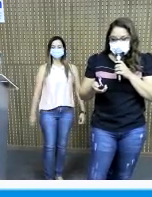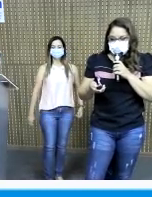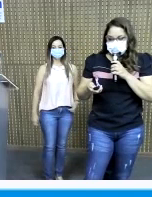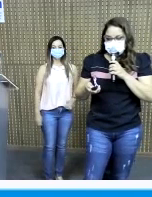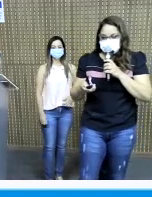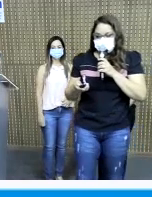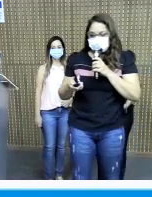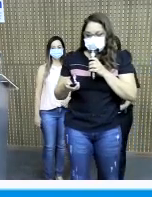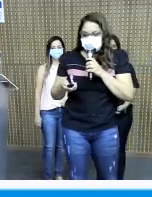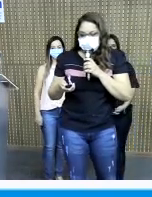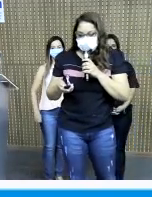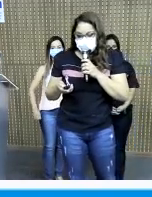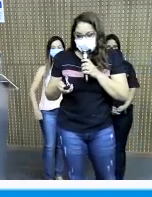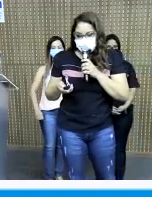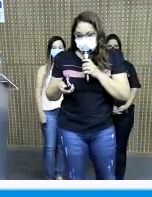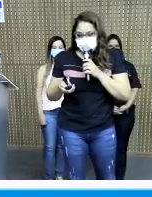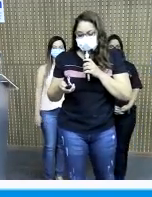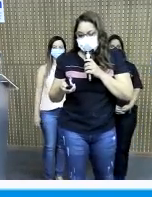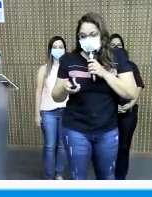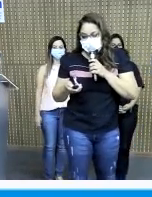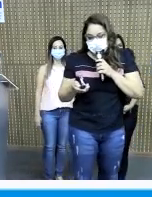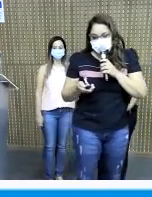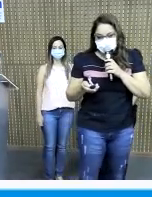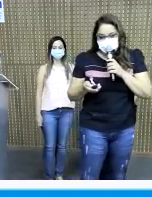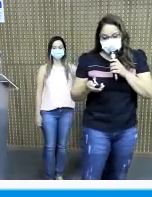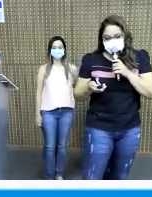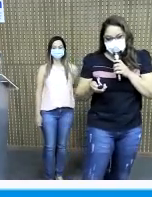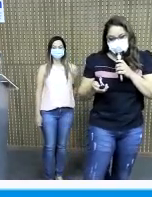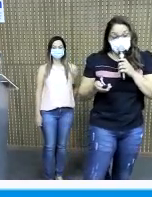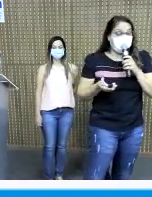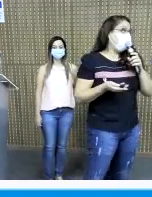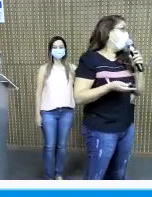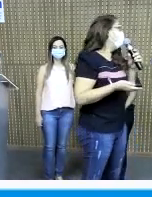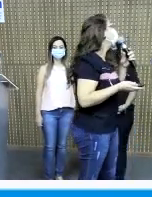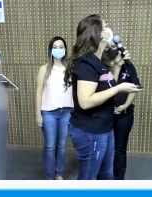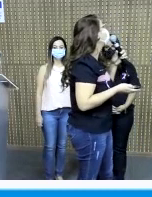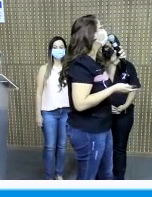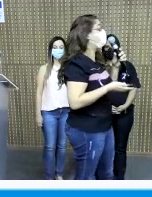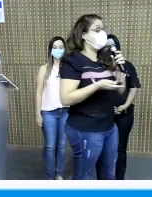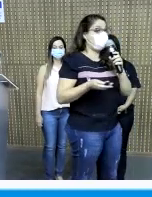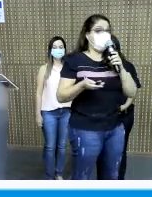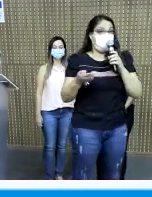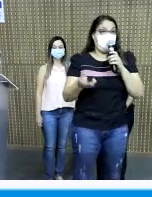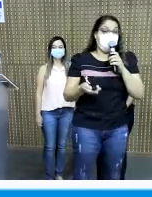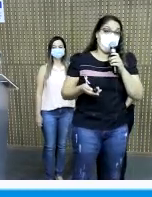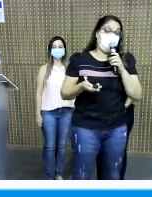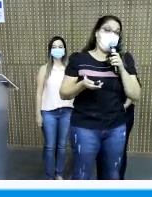Aqui nós temos, então, a nossa ficha técnica, em que eu acho que vale a pena, de